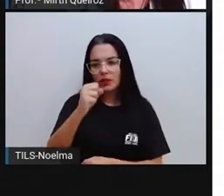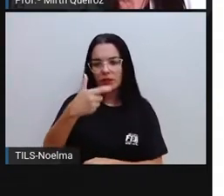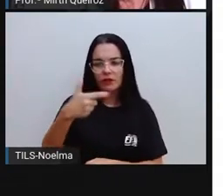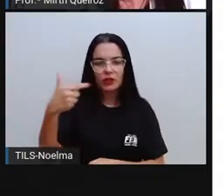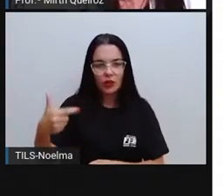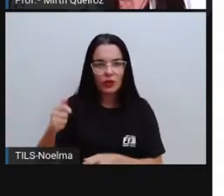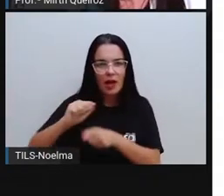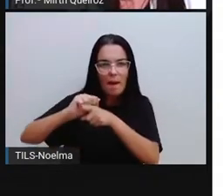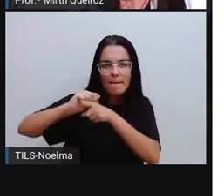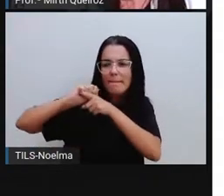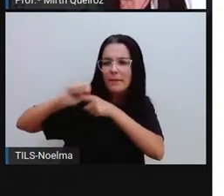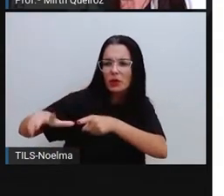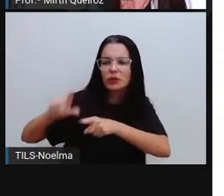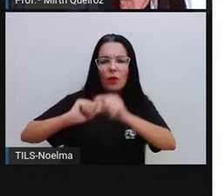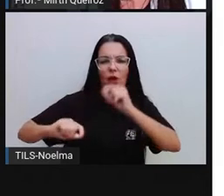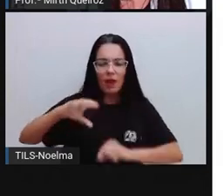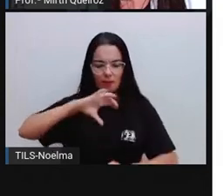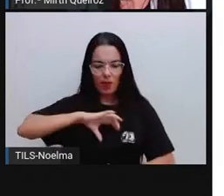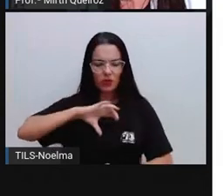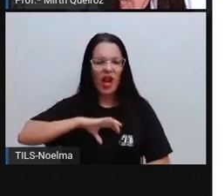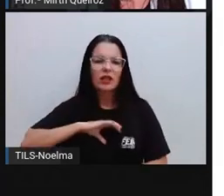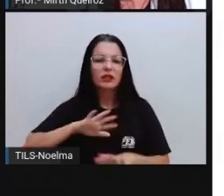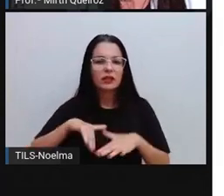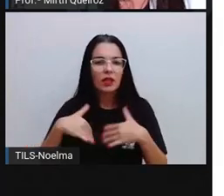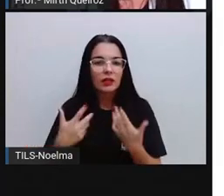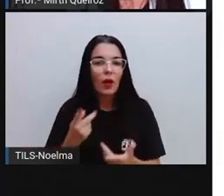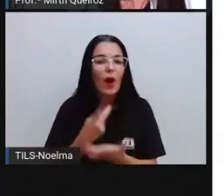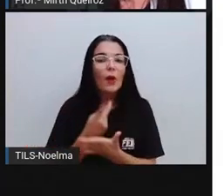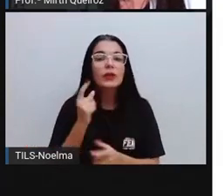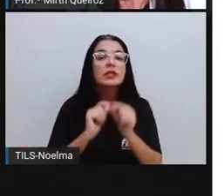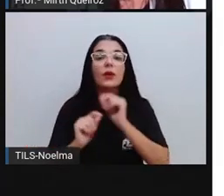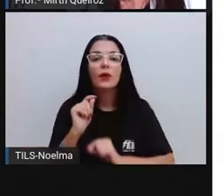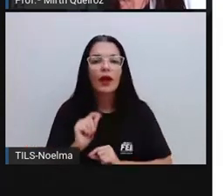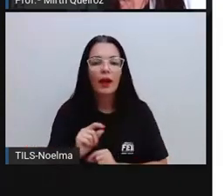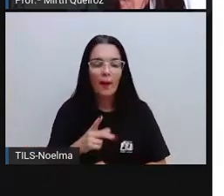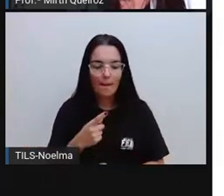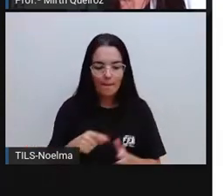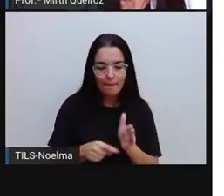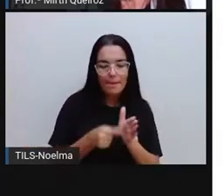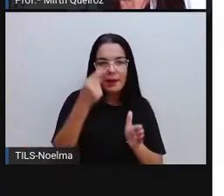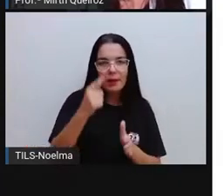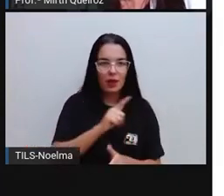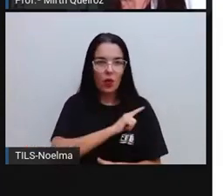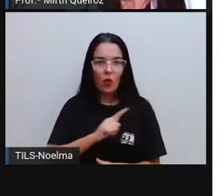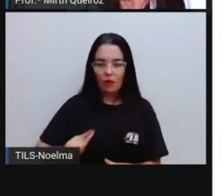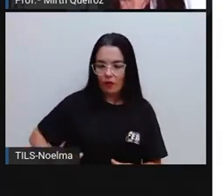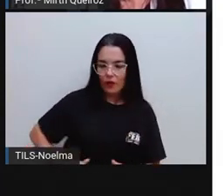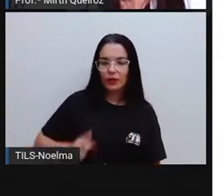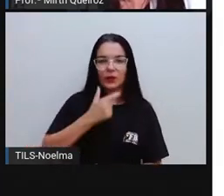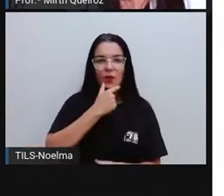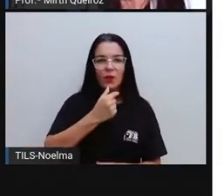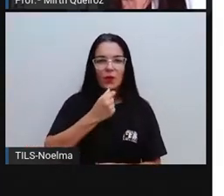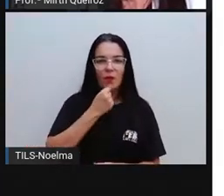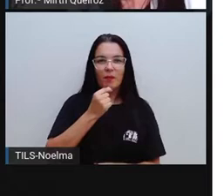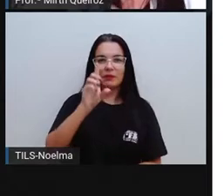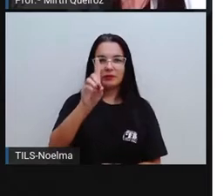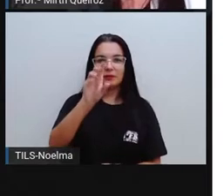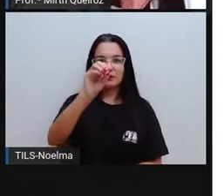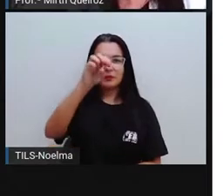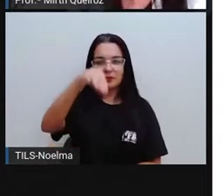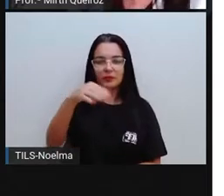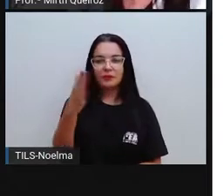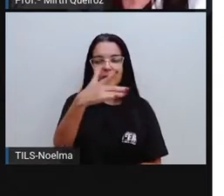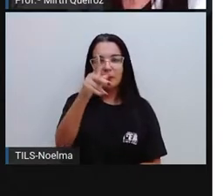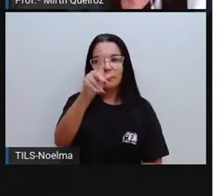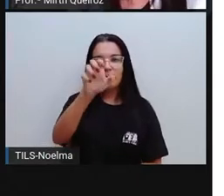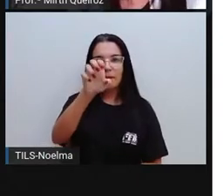país. E aí, o que que aconteceu? O primeiro governante do Brasil independente, que foi Dom Pedro I, precisava de formar um